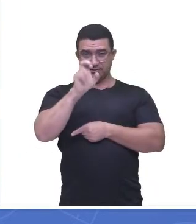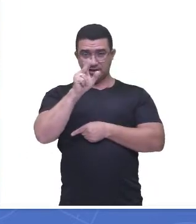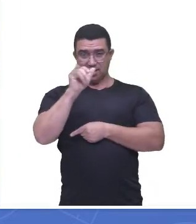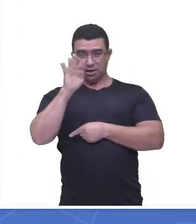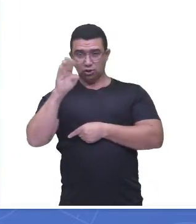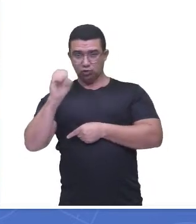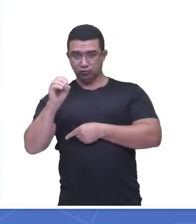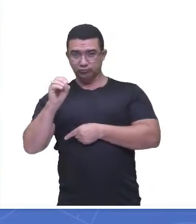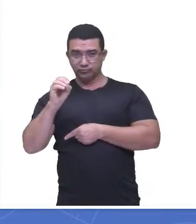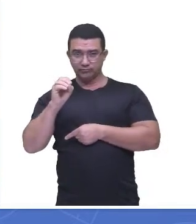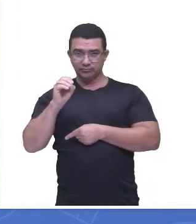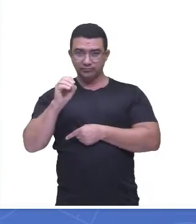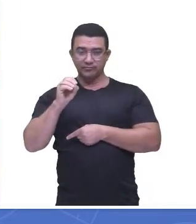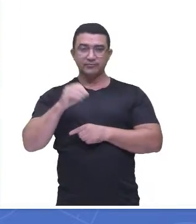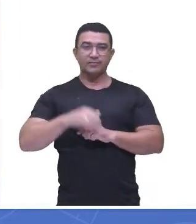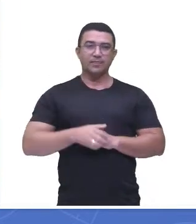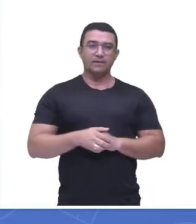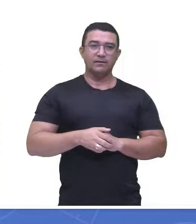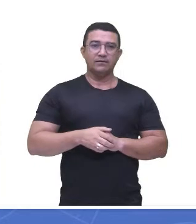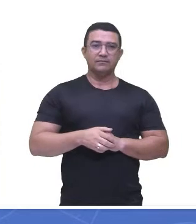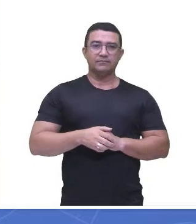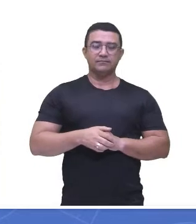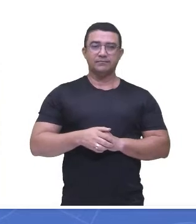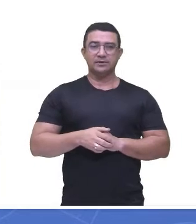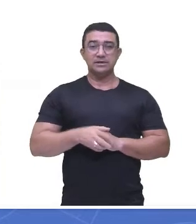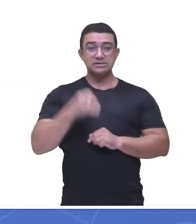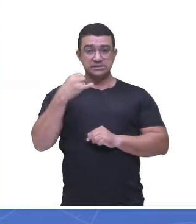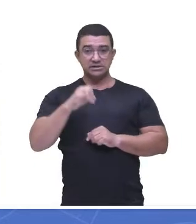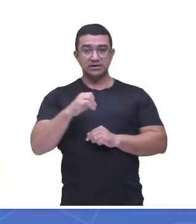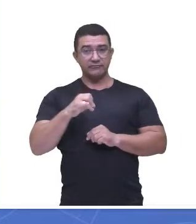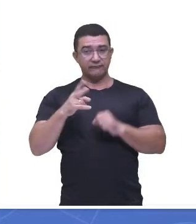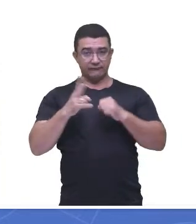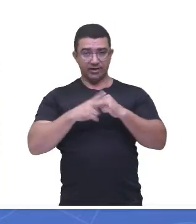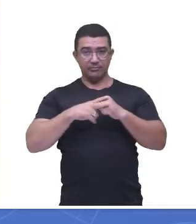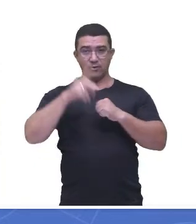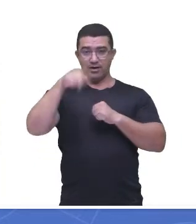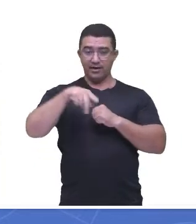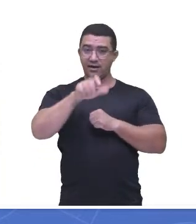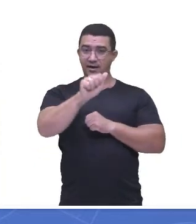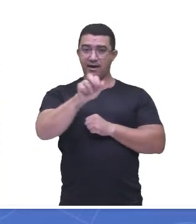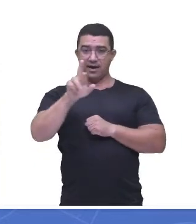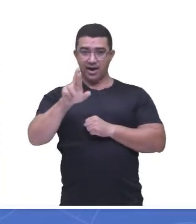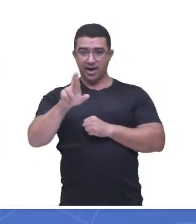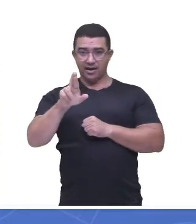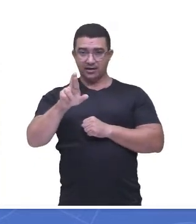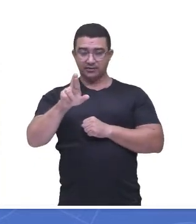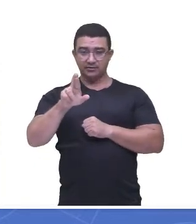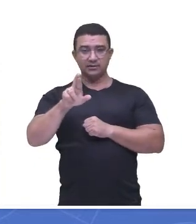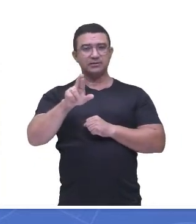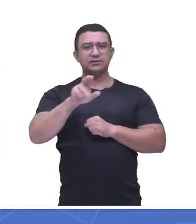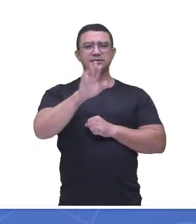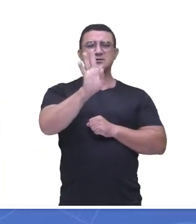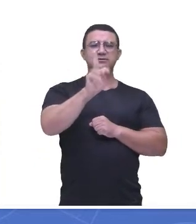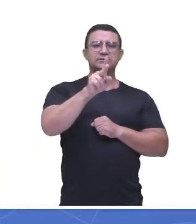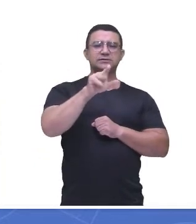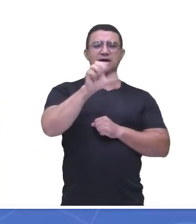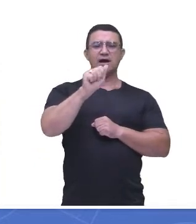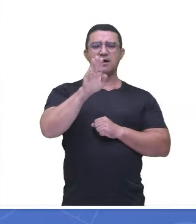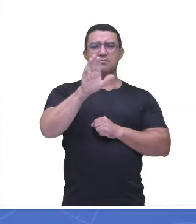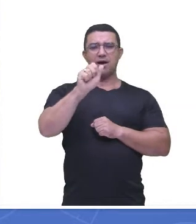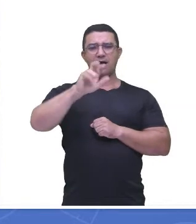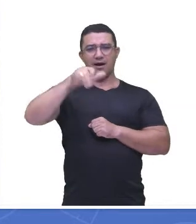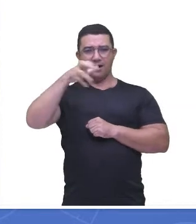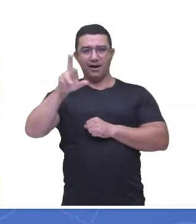aba. Eu estou colocando a desinência da primeira pessoa do singular, Joe, ok? Por exemplo, Joe trabalhava, tu trabalhabas,